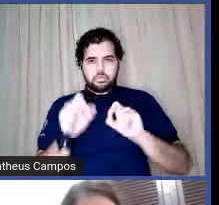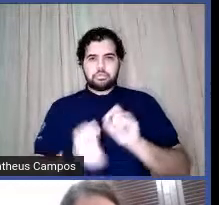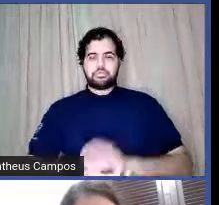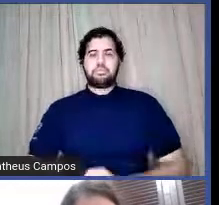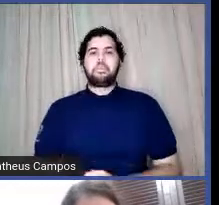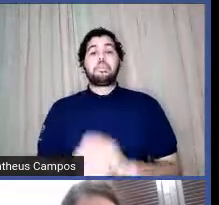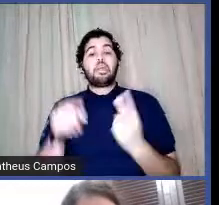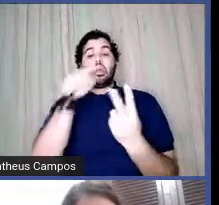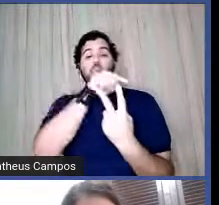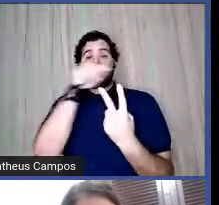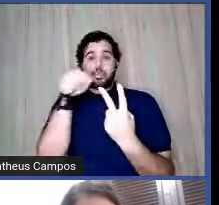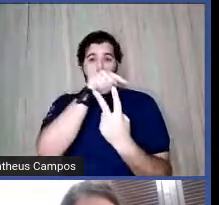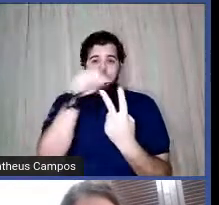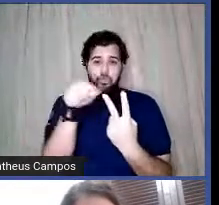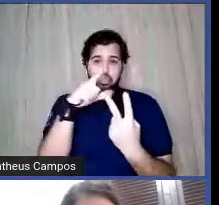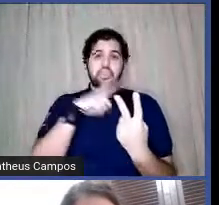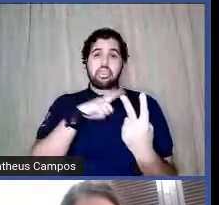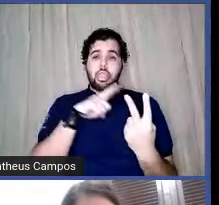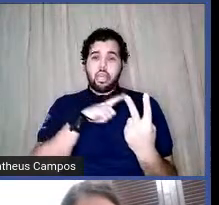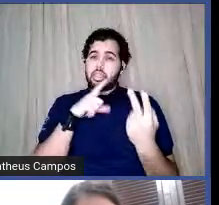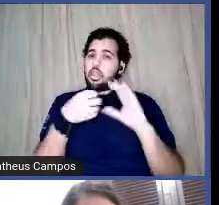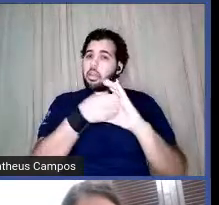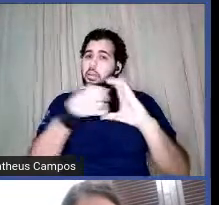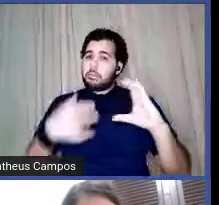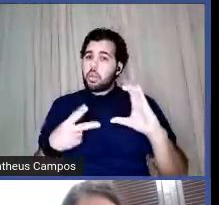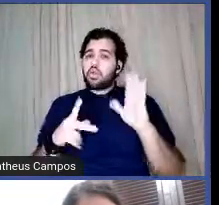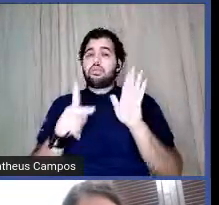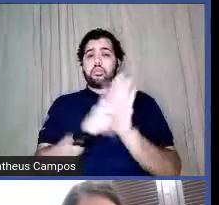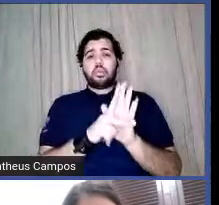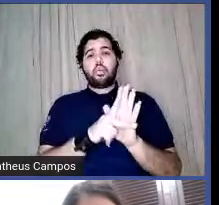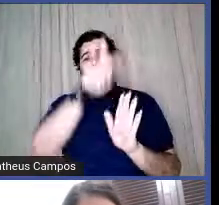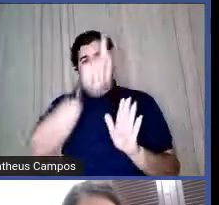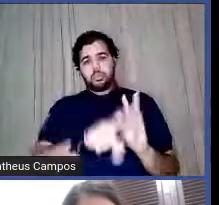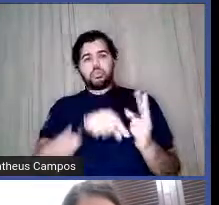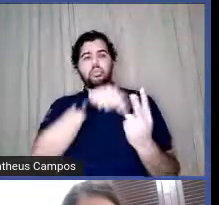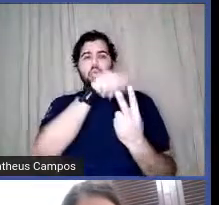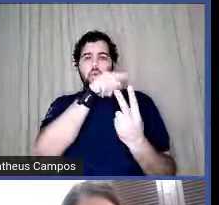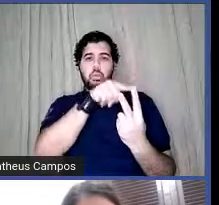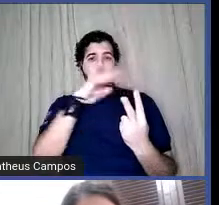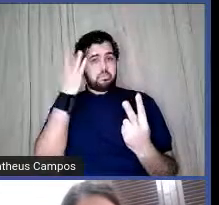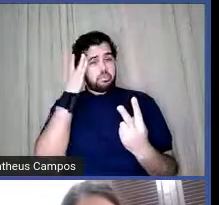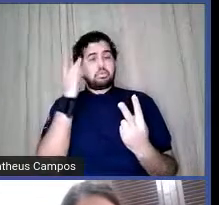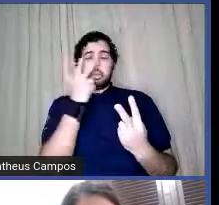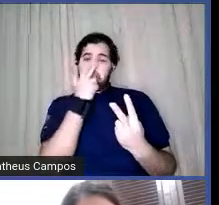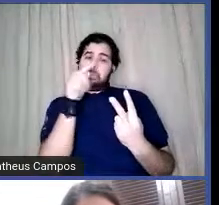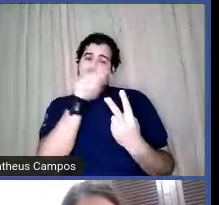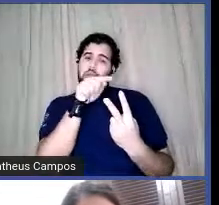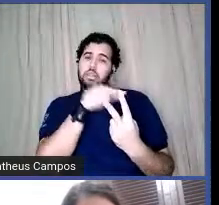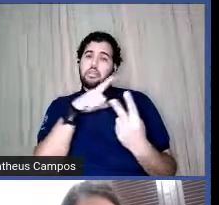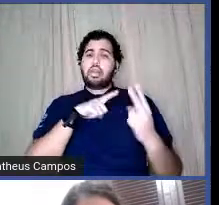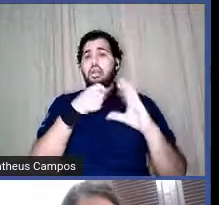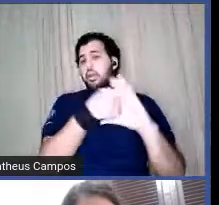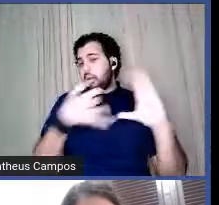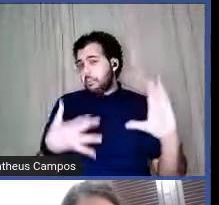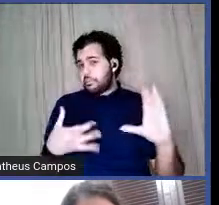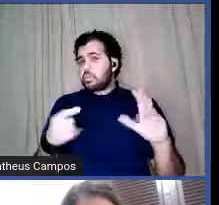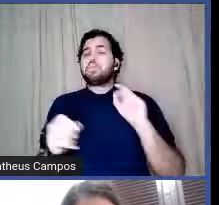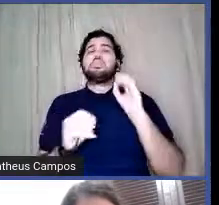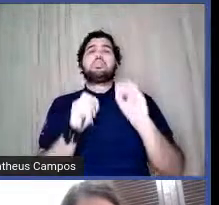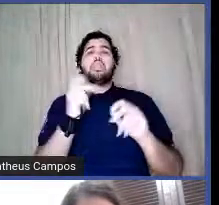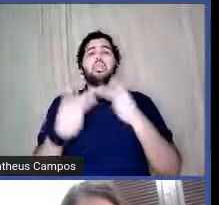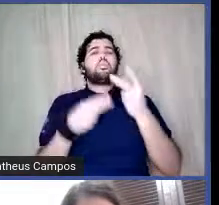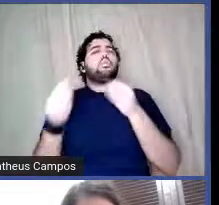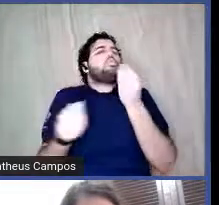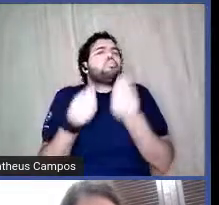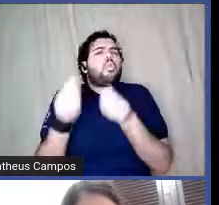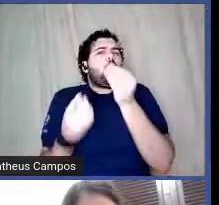coletivas, cada uma tem a sua característica, a Pretarau, pelo que me parece, tem a característica de como surgiu